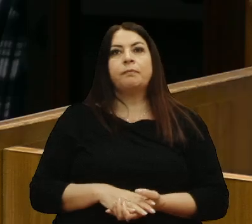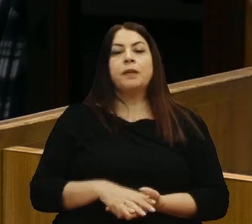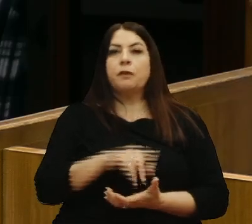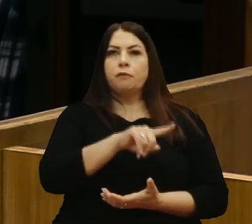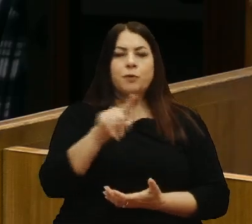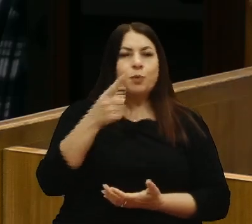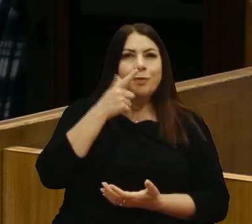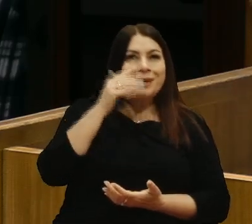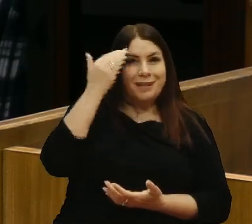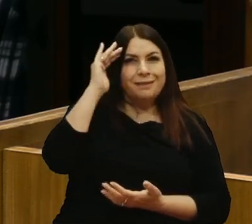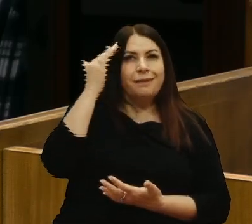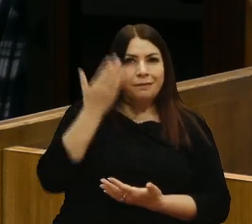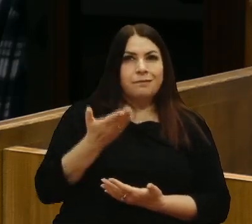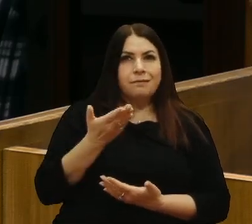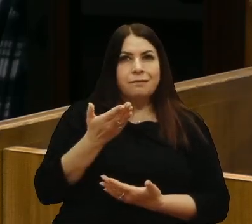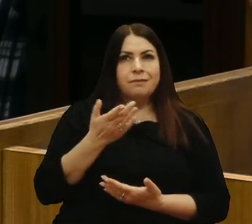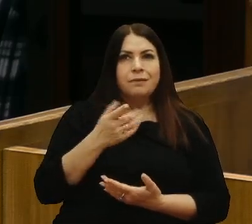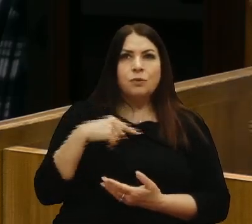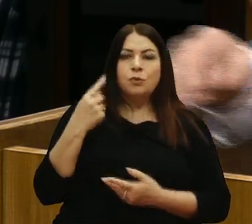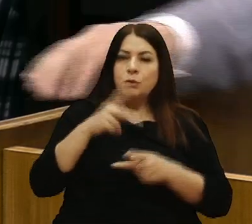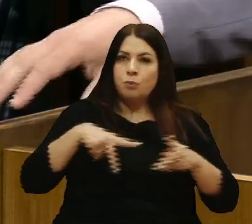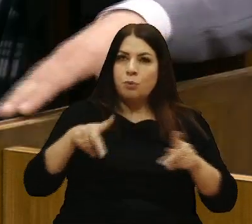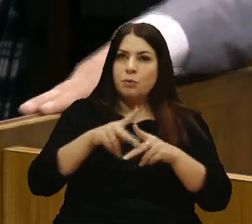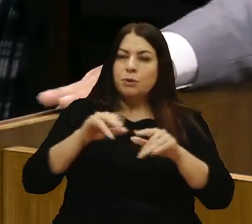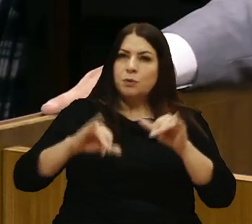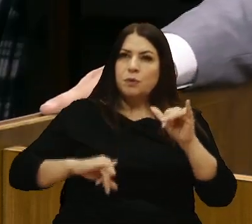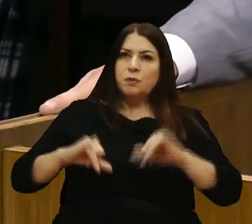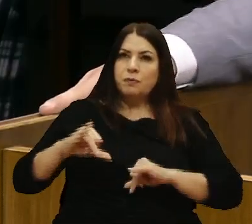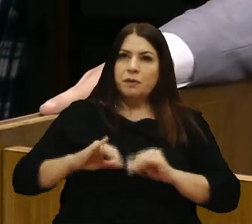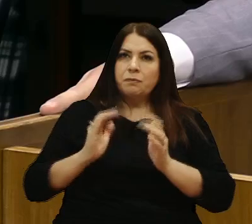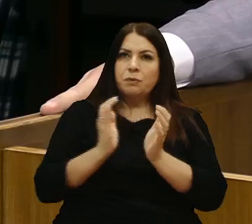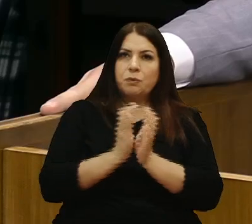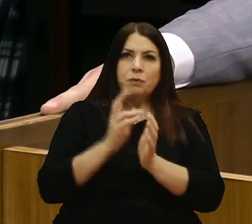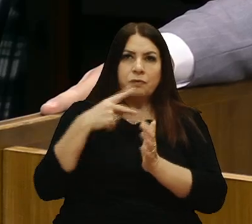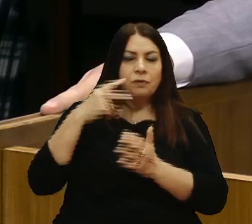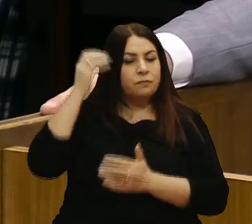Vocês conseguem entender o que a nossa população está sofrendo, colegas vereadores?